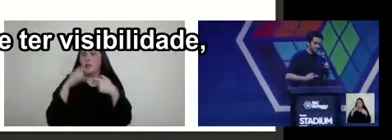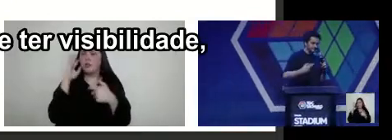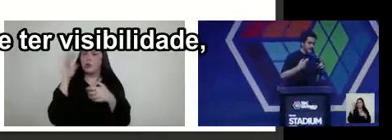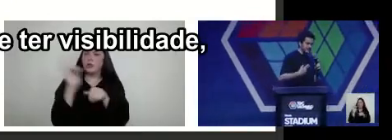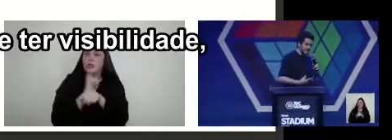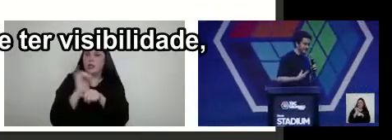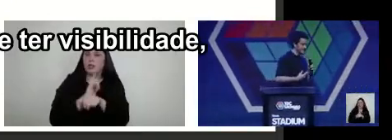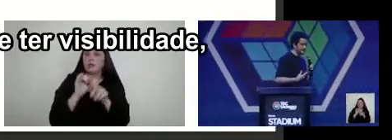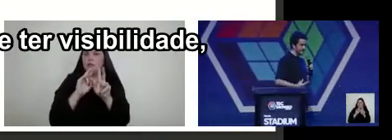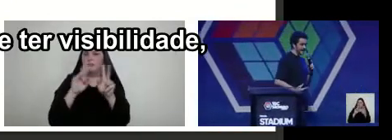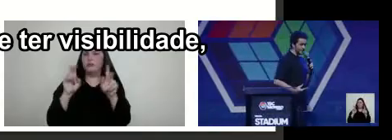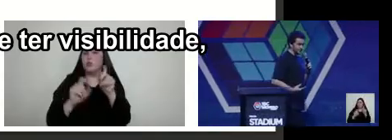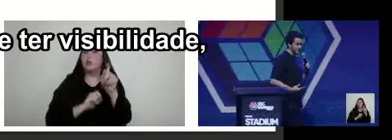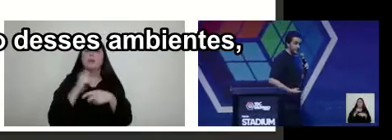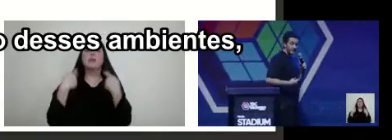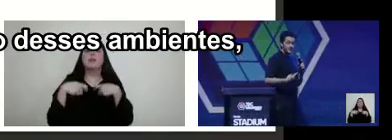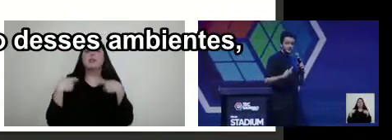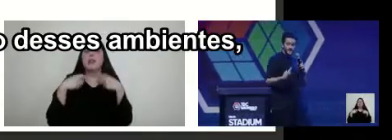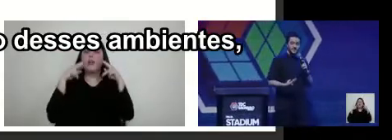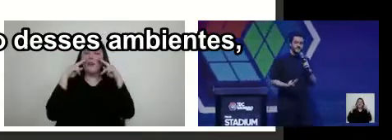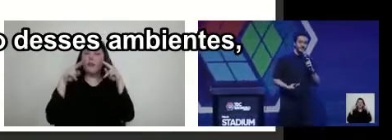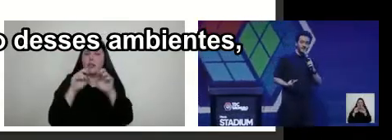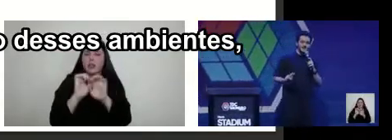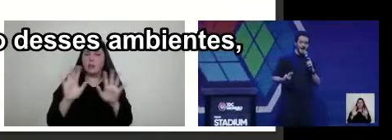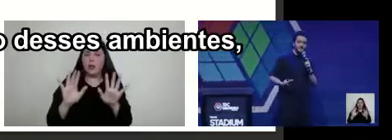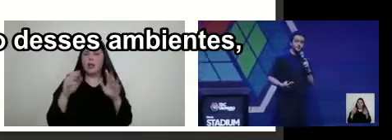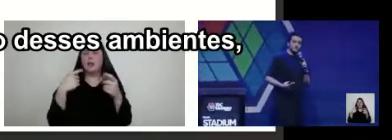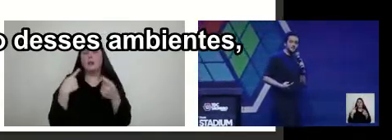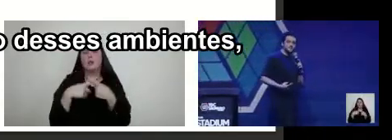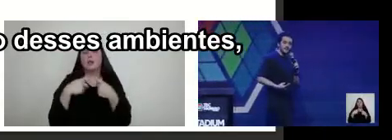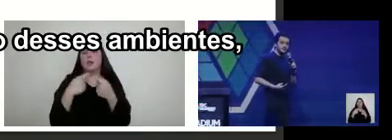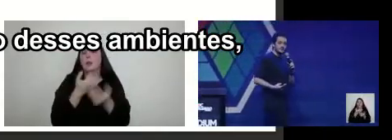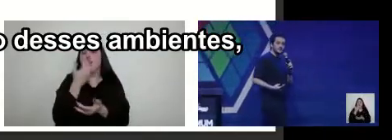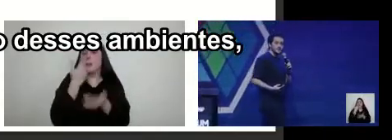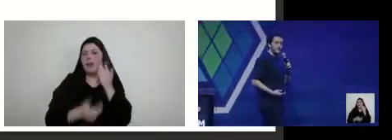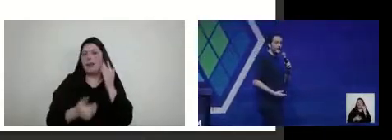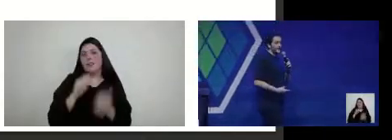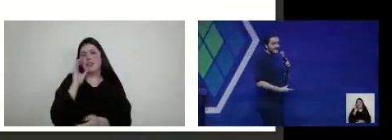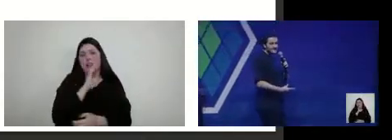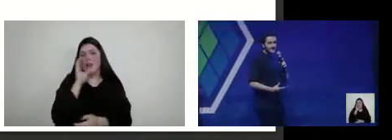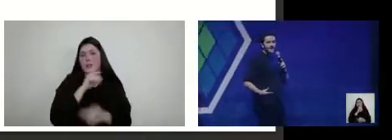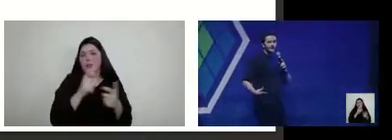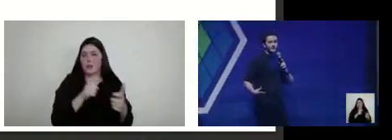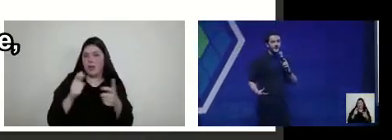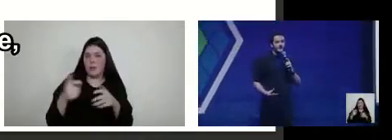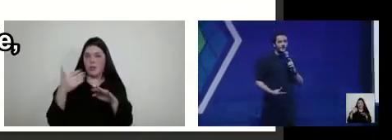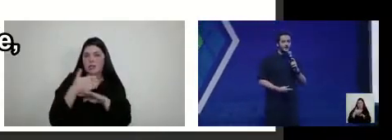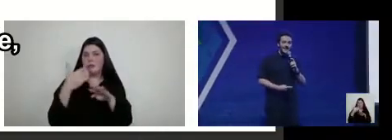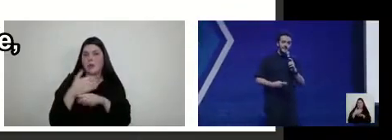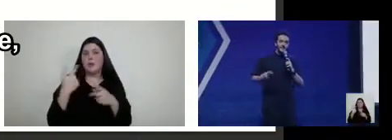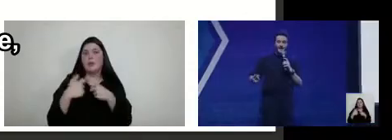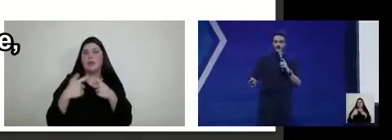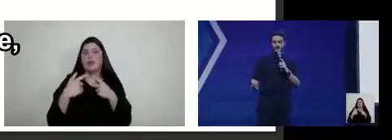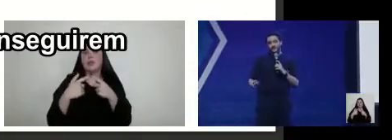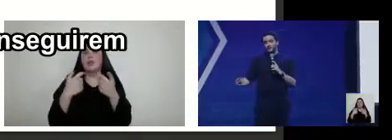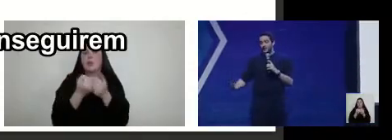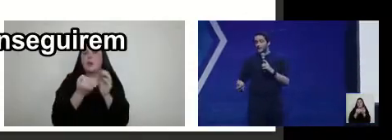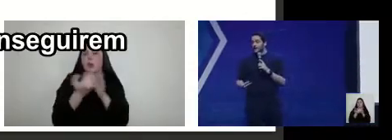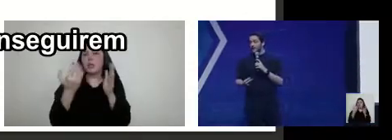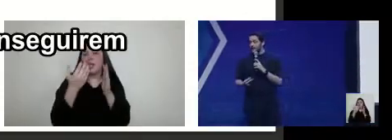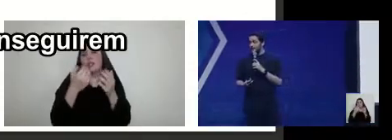de ter visibilidade, porque a gente perde a visibilidade rápido desses ambientes, porque eles escalam, e aí a gente dá